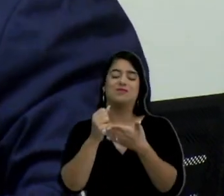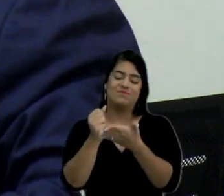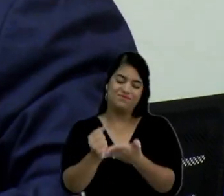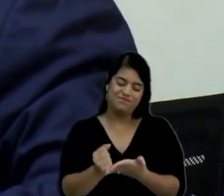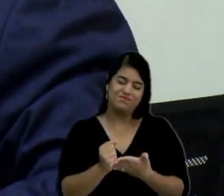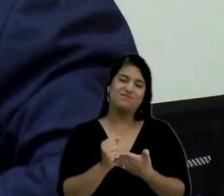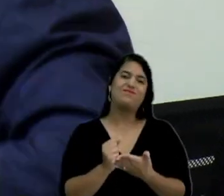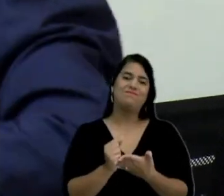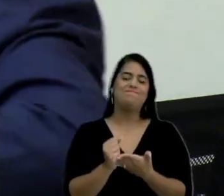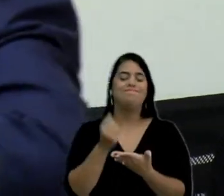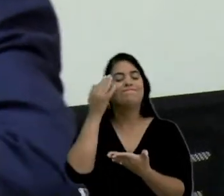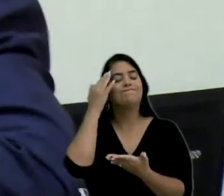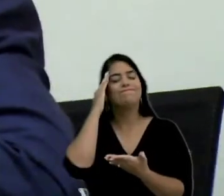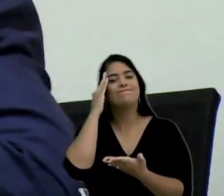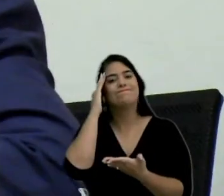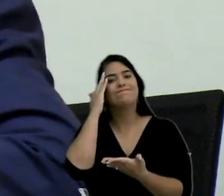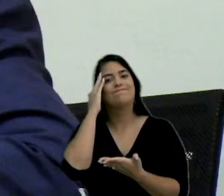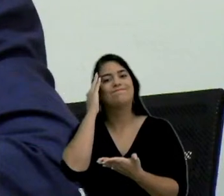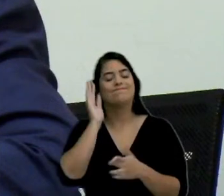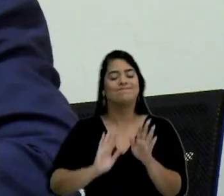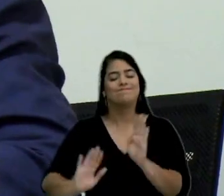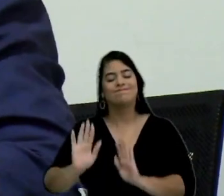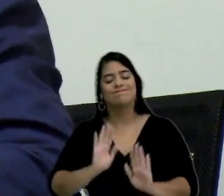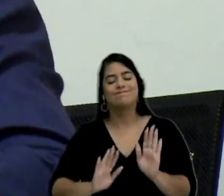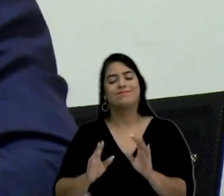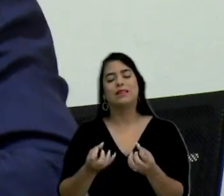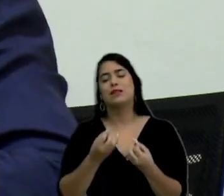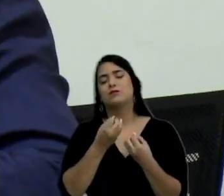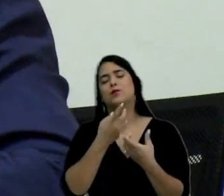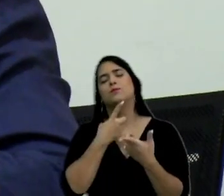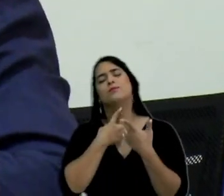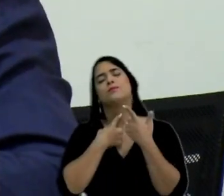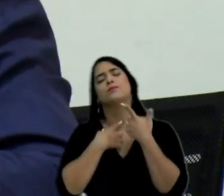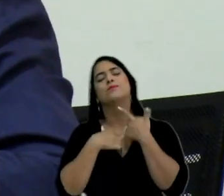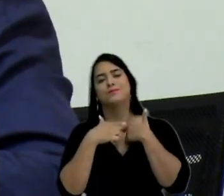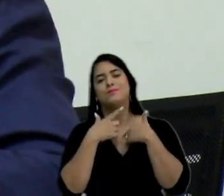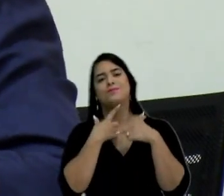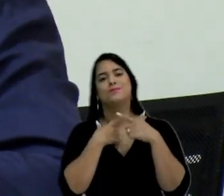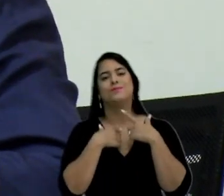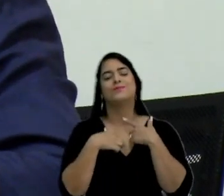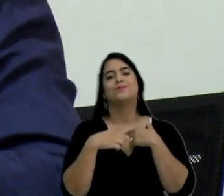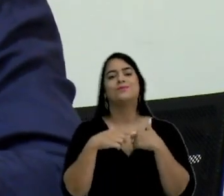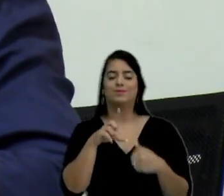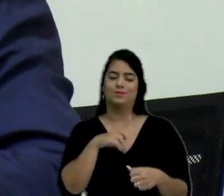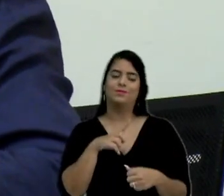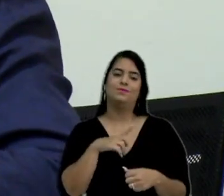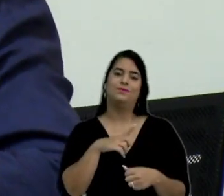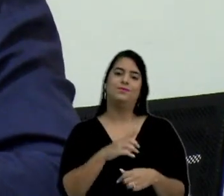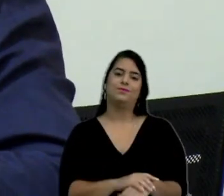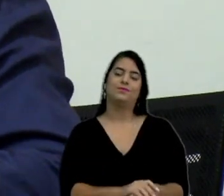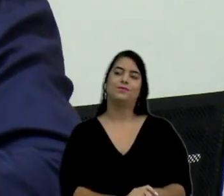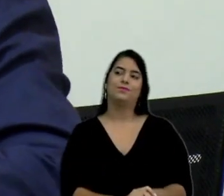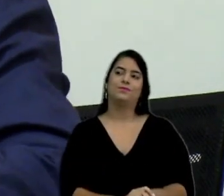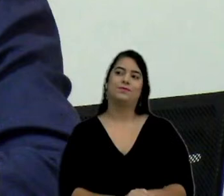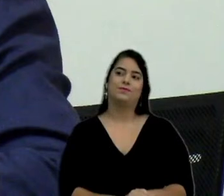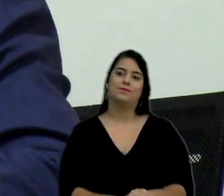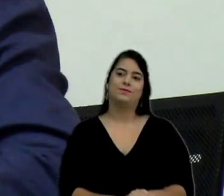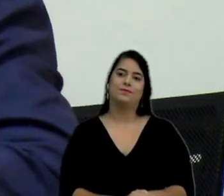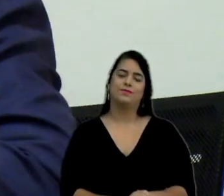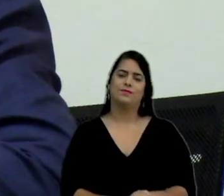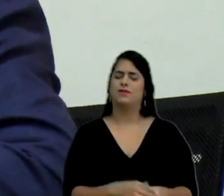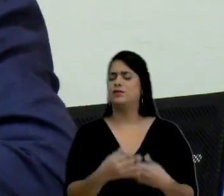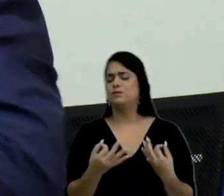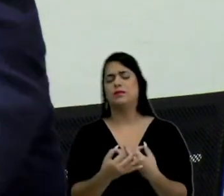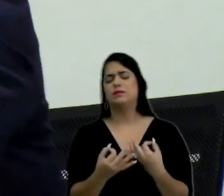sua compreensão e pela sua boa vontade né que você tá também fazendo essa esse grande